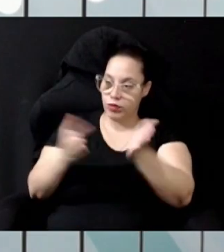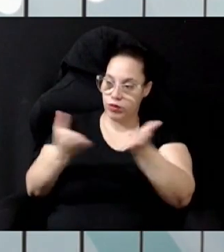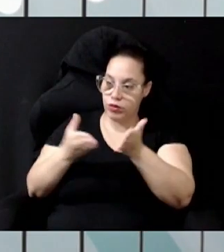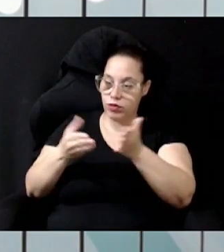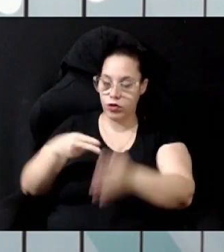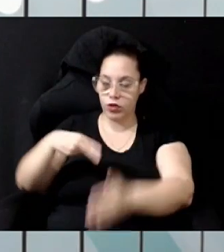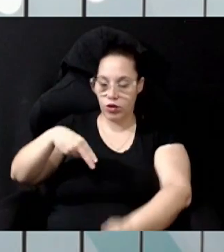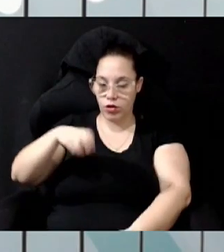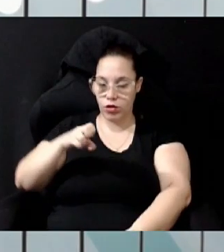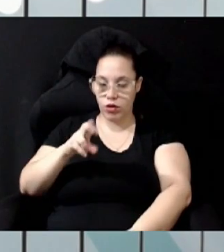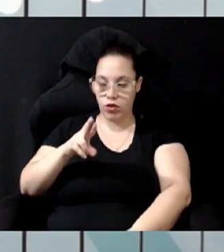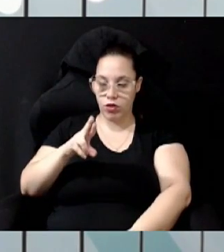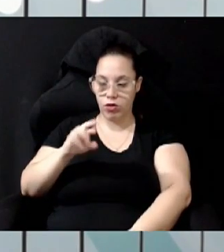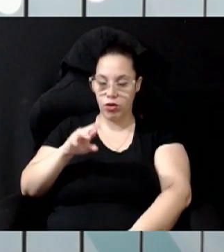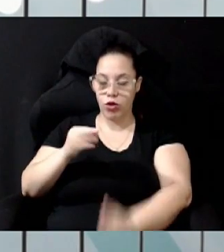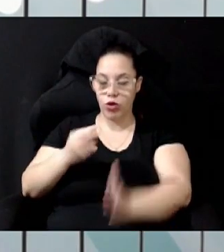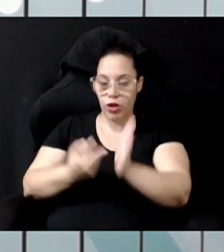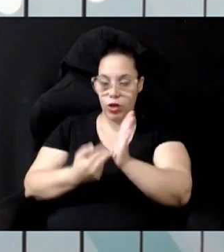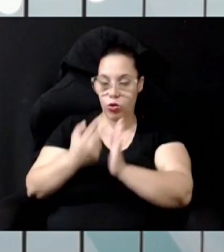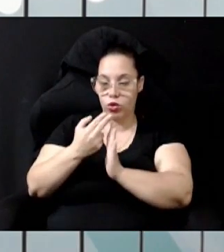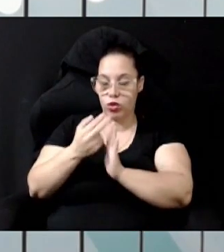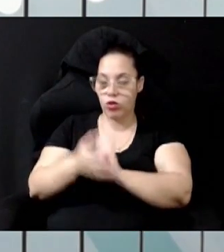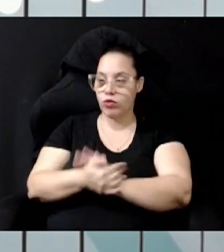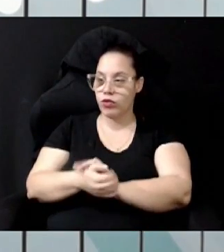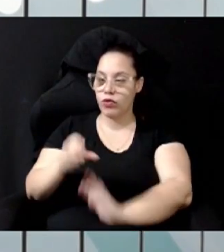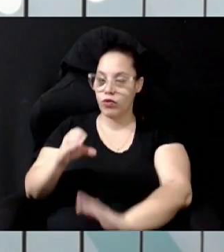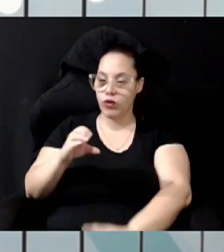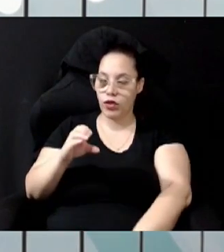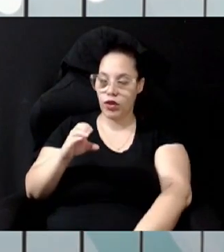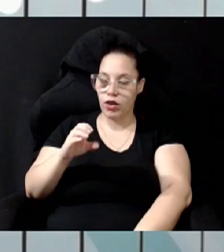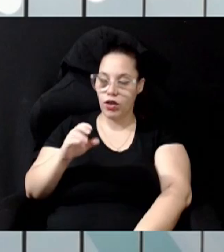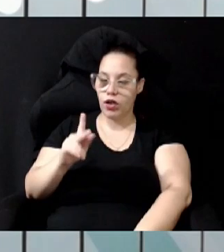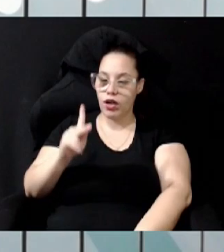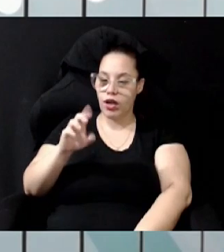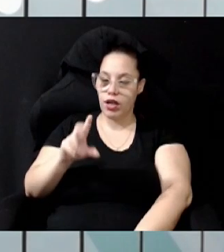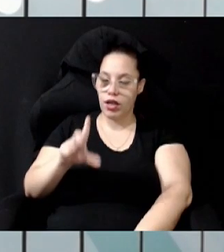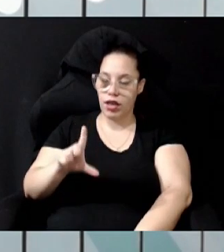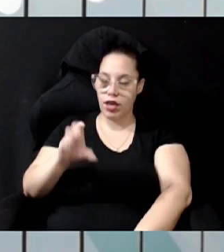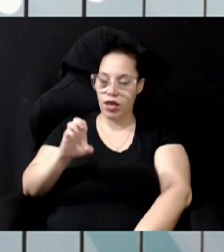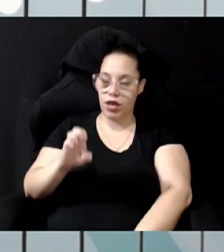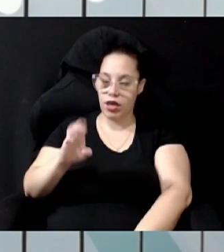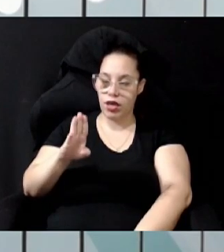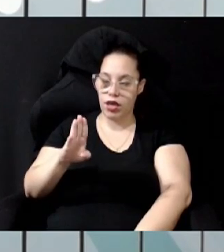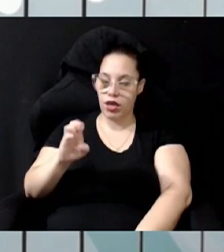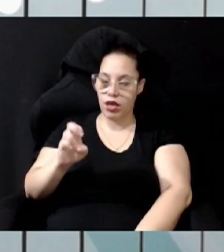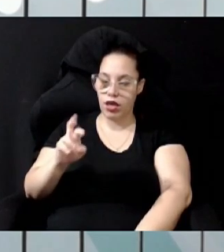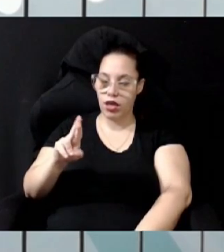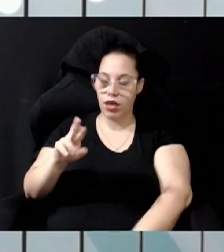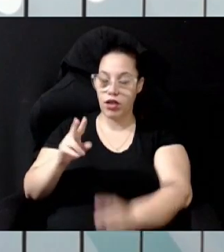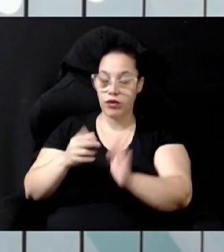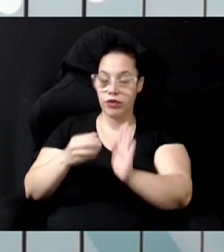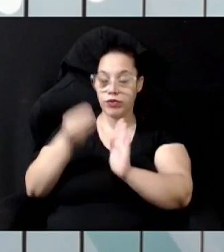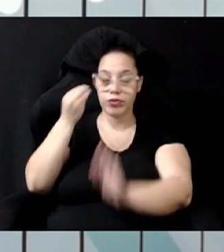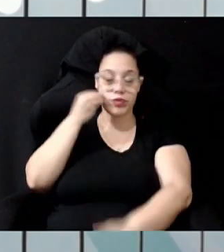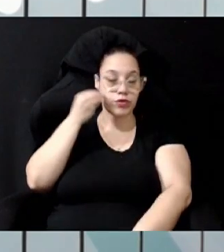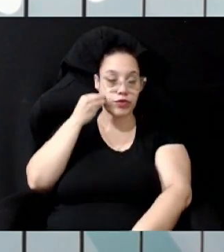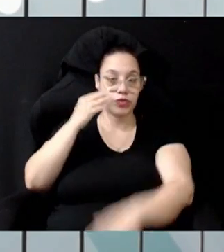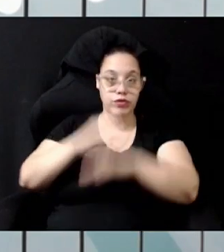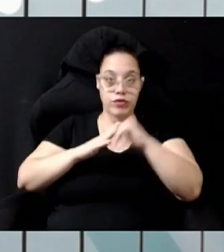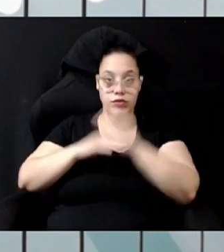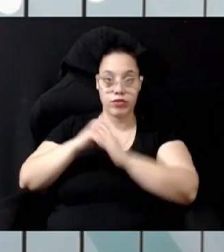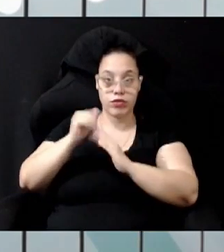neurocirurgião Kleber Duarte, médico com quase 30 anos de experiência na área de